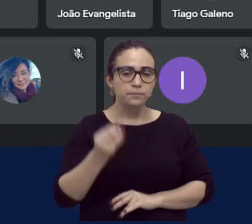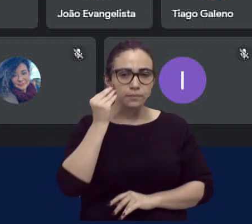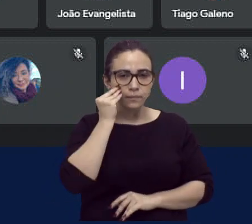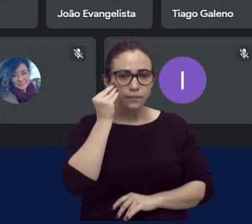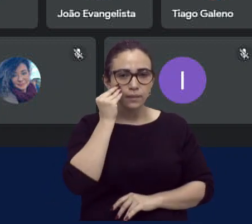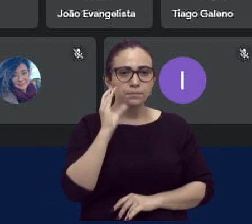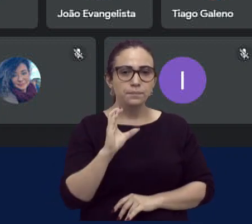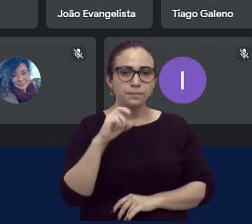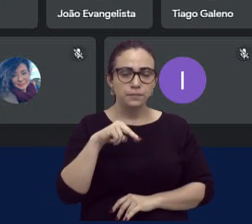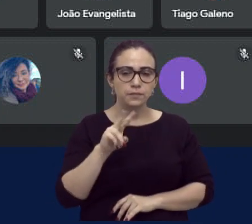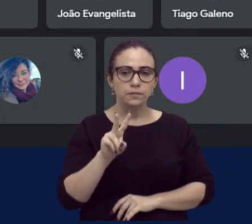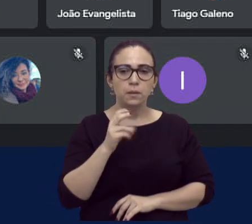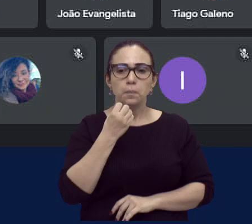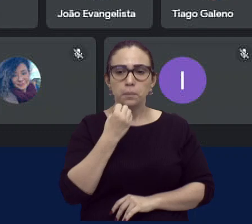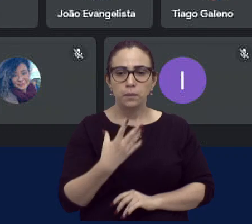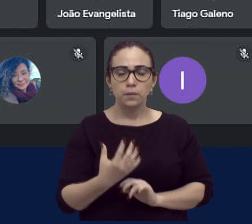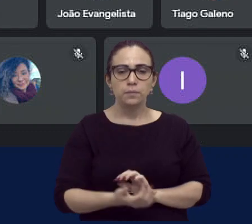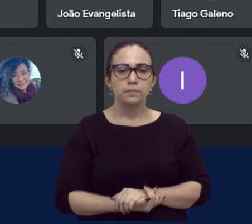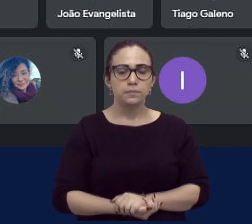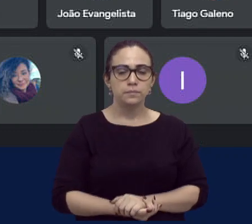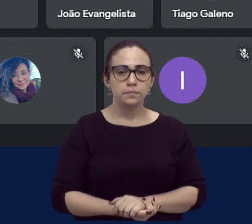libertador.